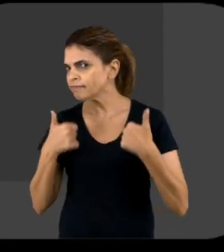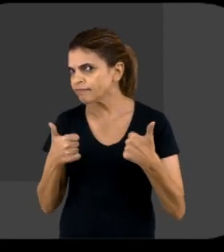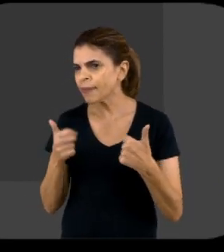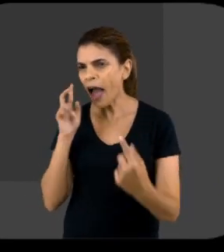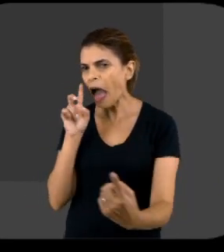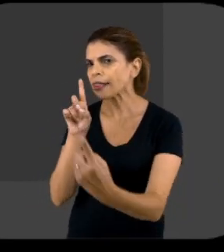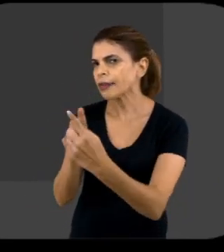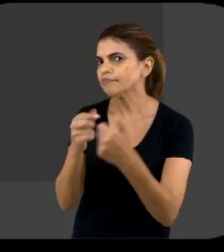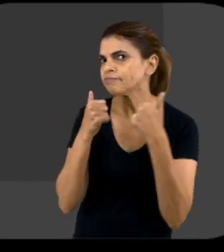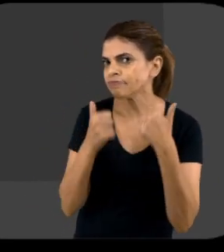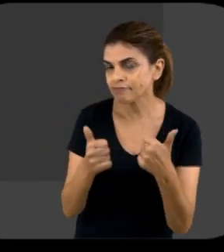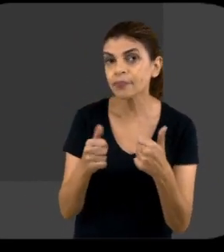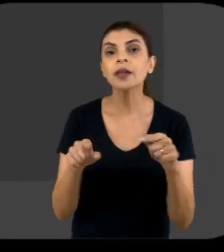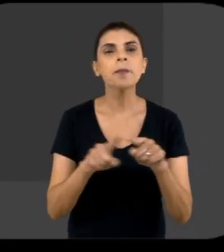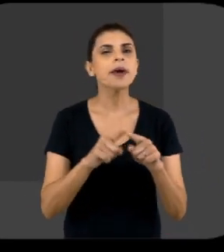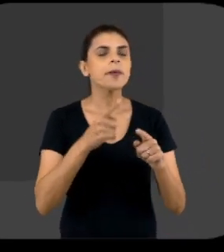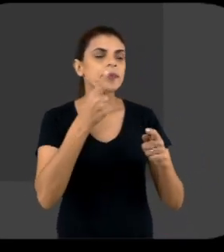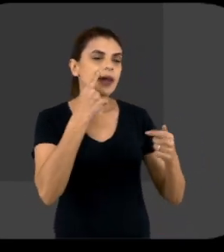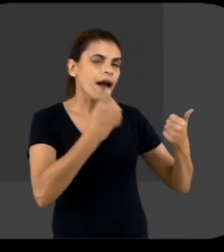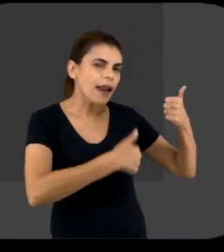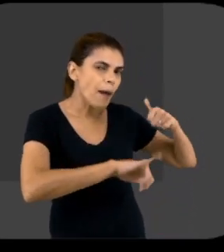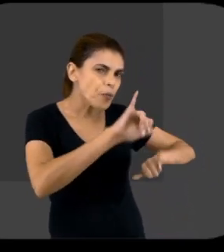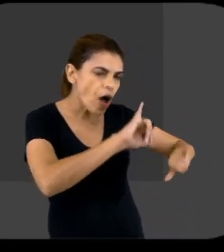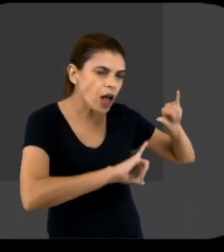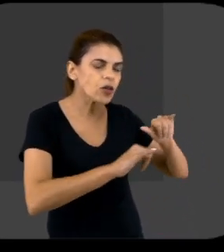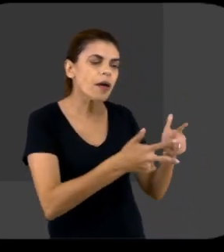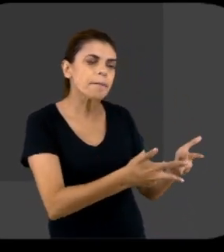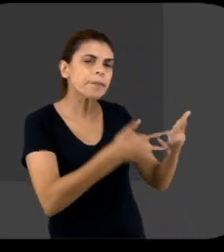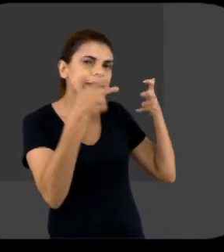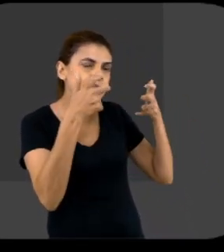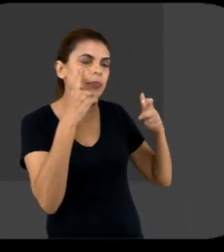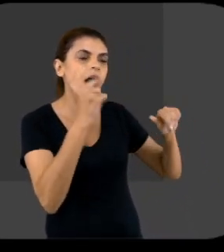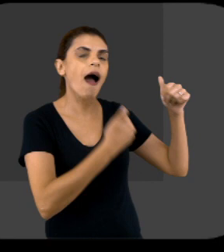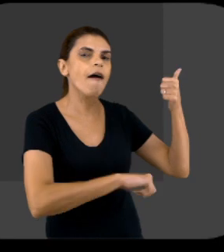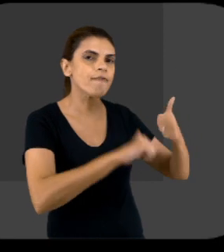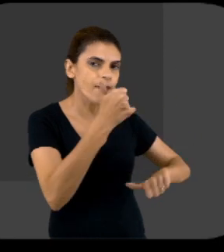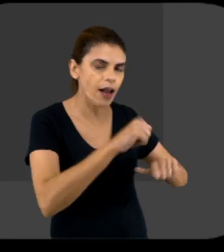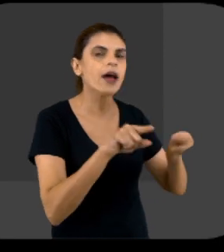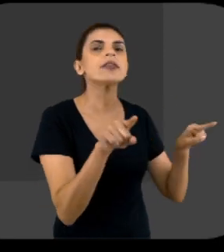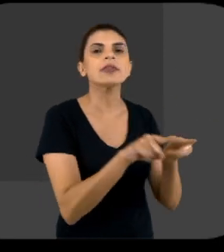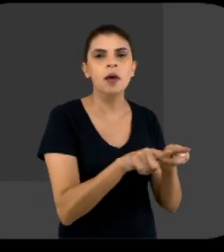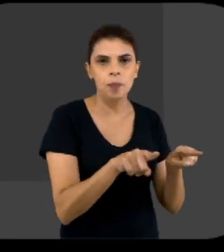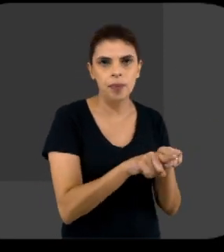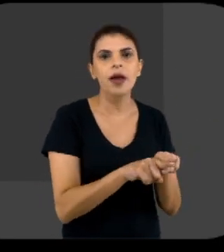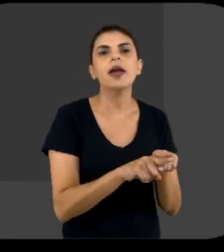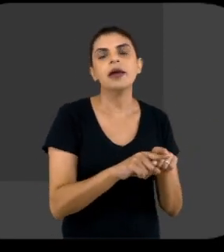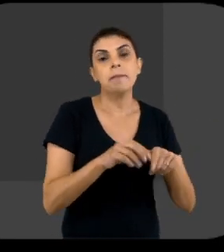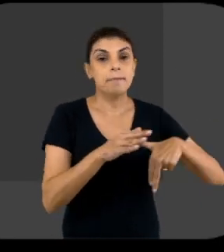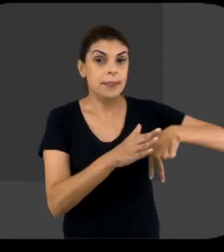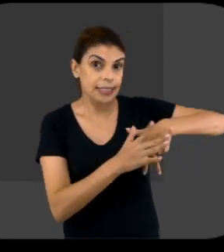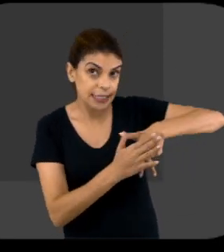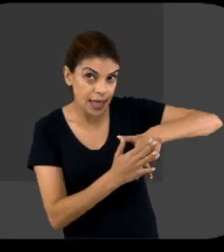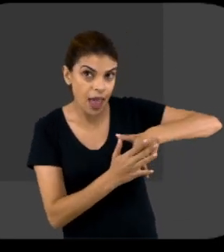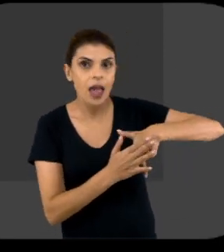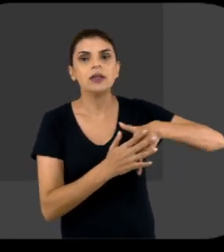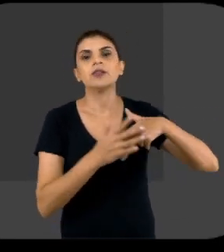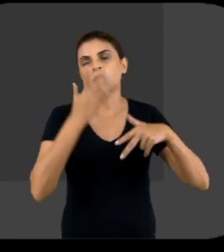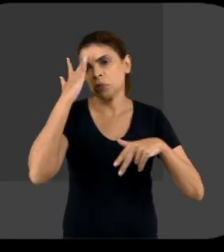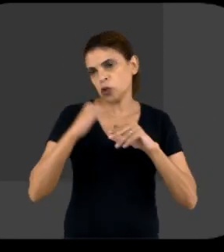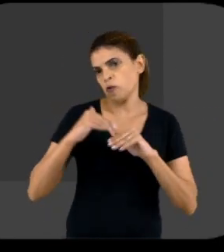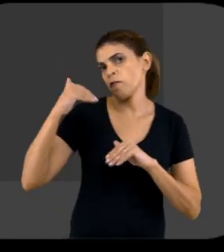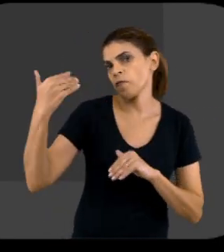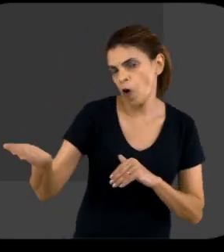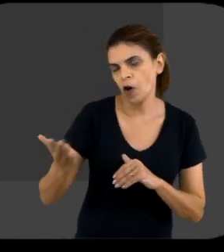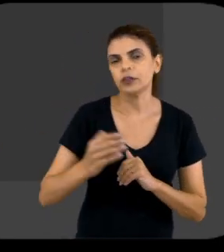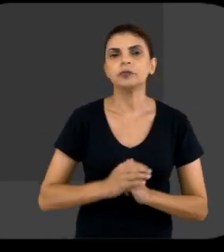ao laboratório e avaliar constantemente também a percepção dos pacientes